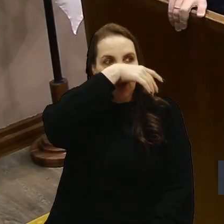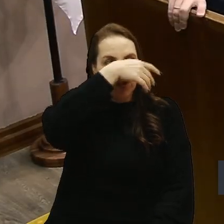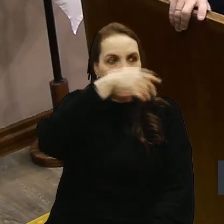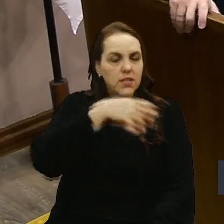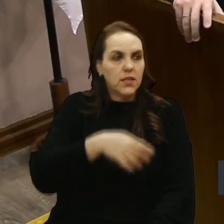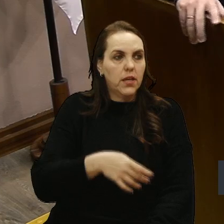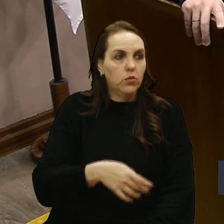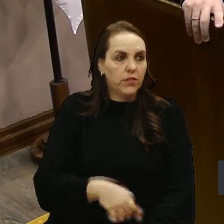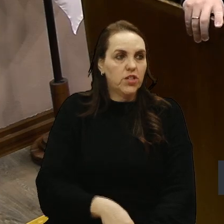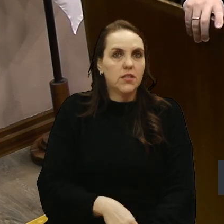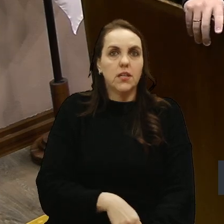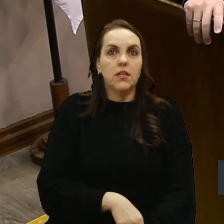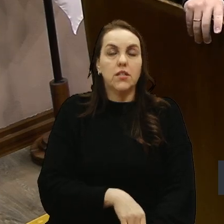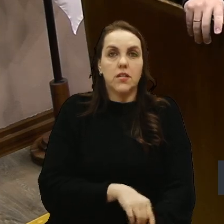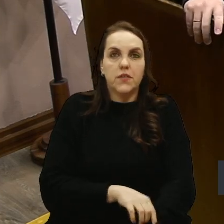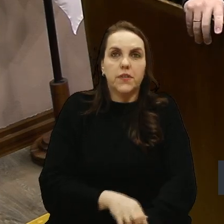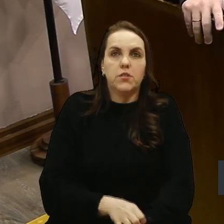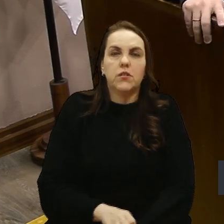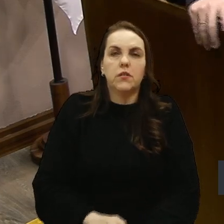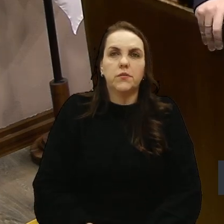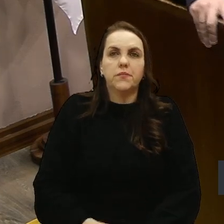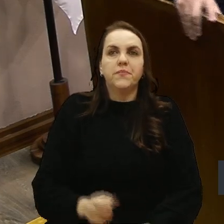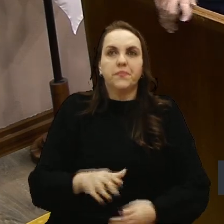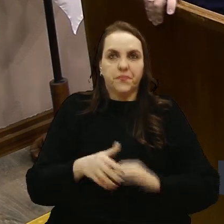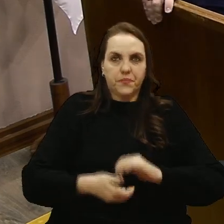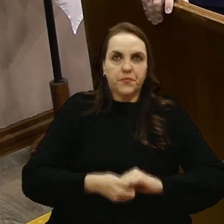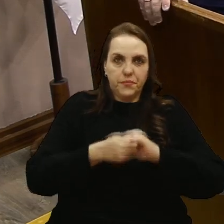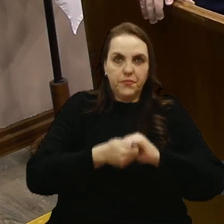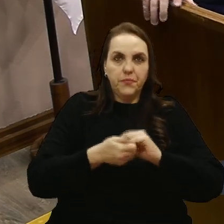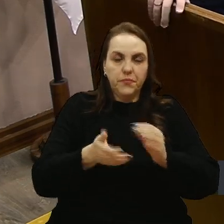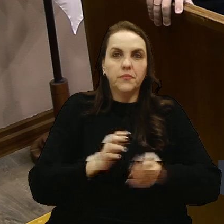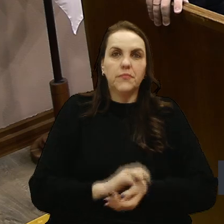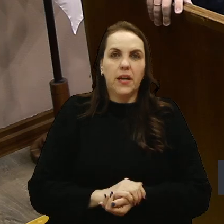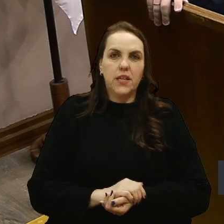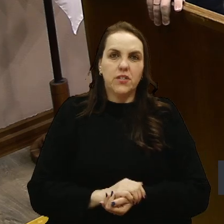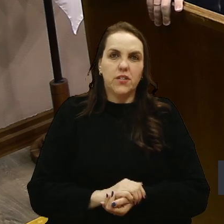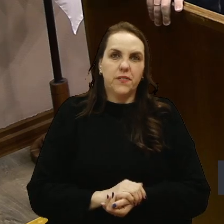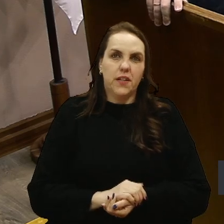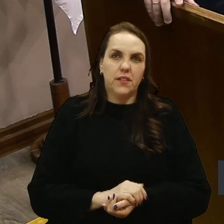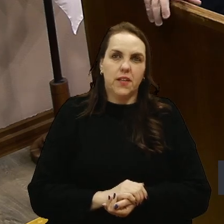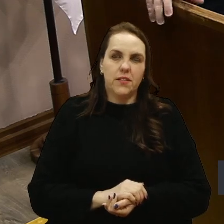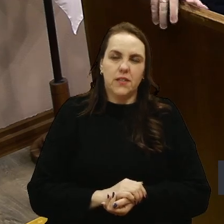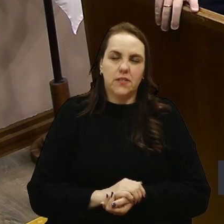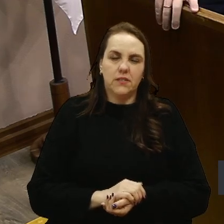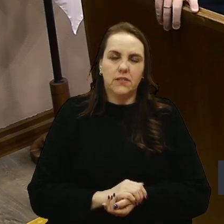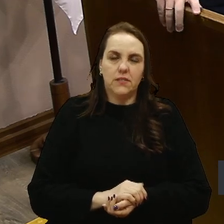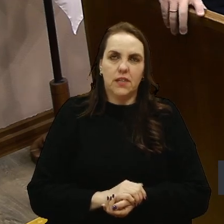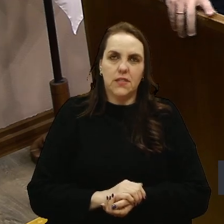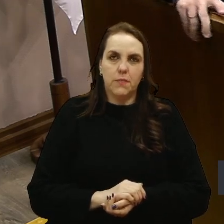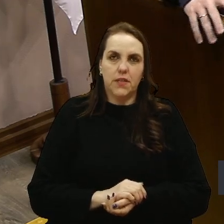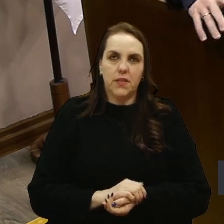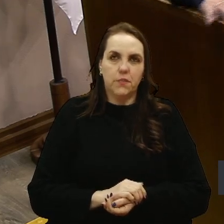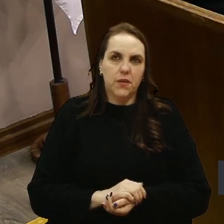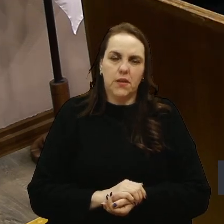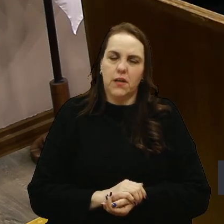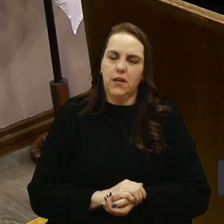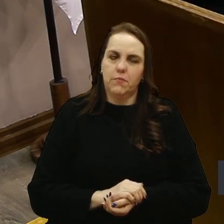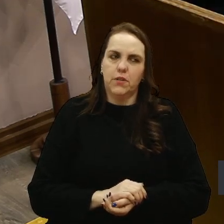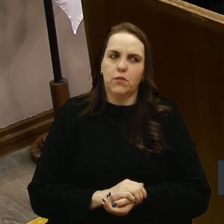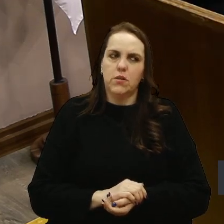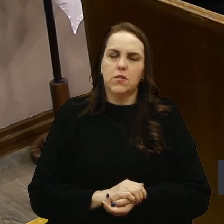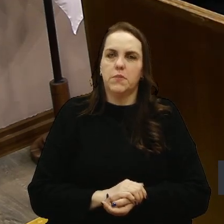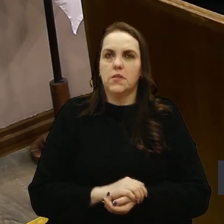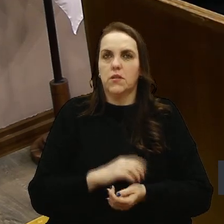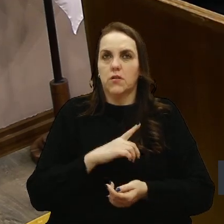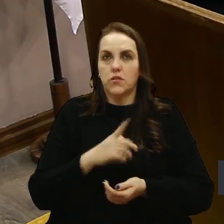Meus cumprimentos, presidente, aos demais vereadores. O senhor sabe que tem gente preocupada com o idioma aqui, mas tem muita gente